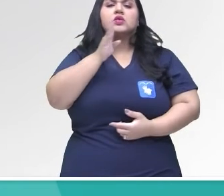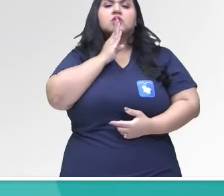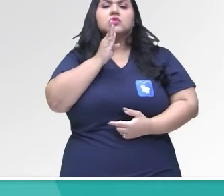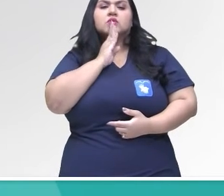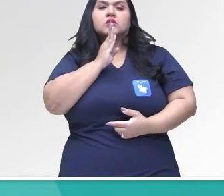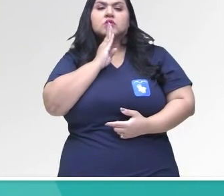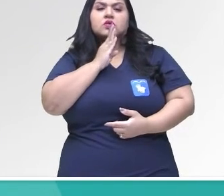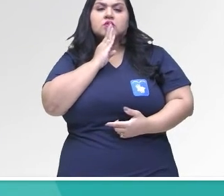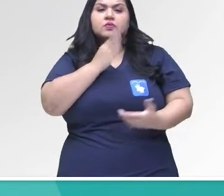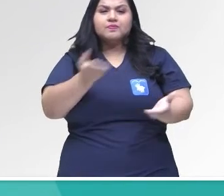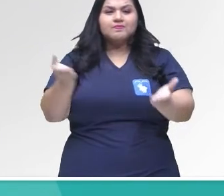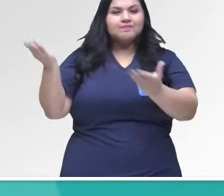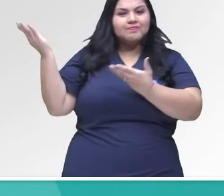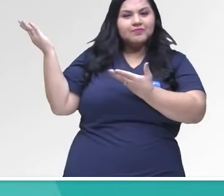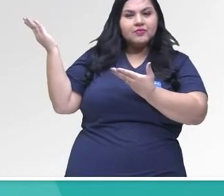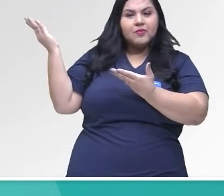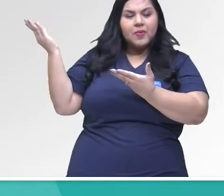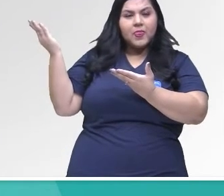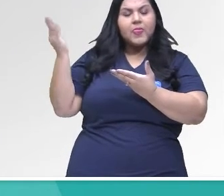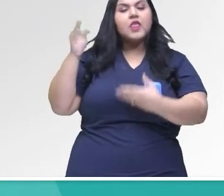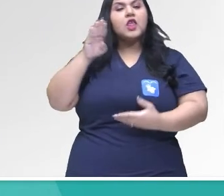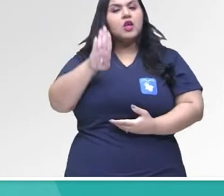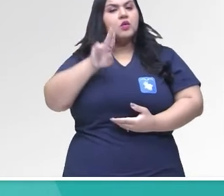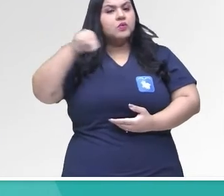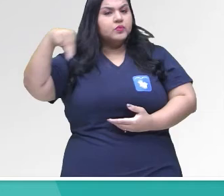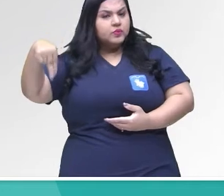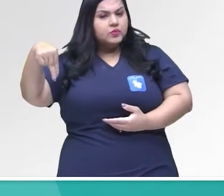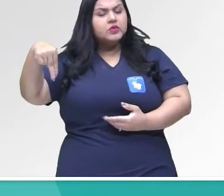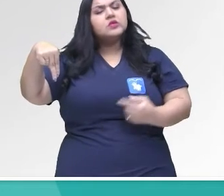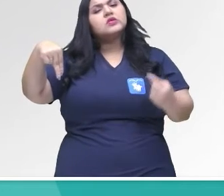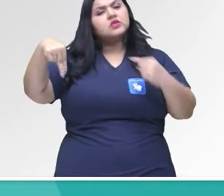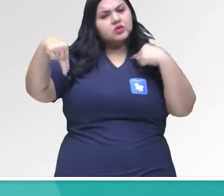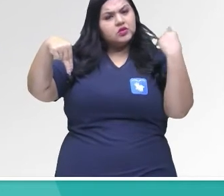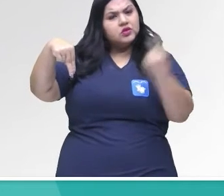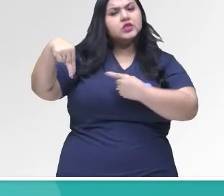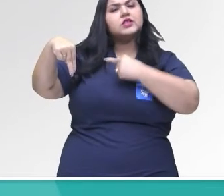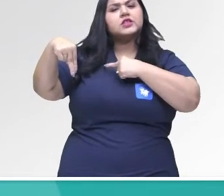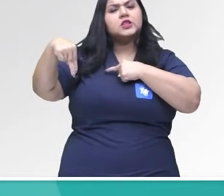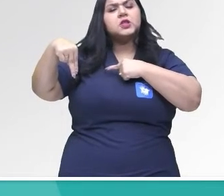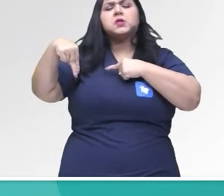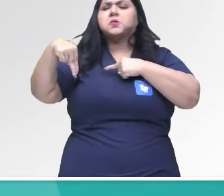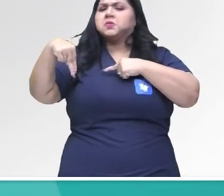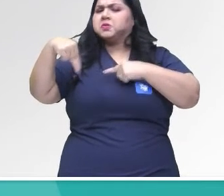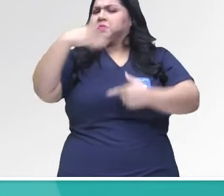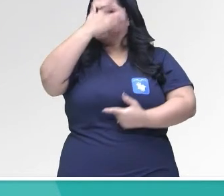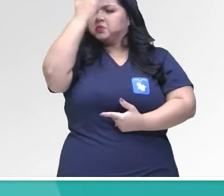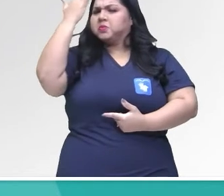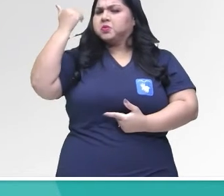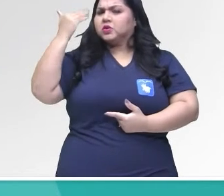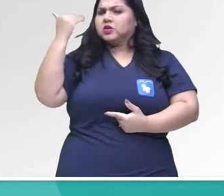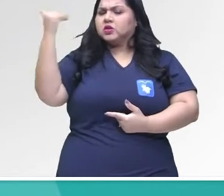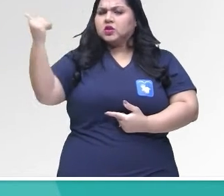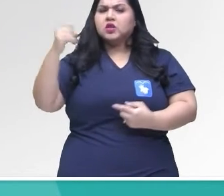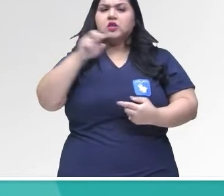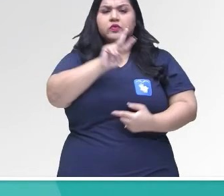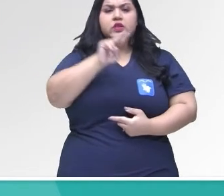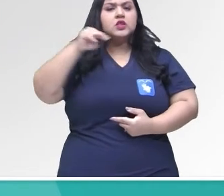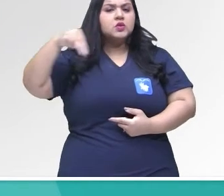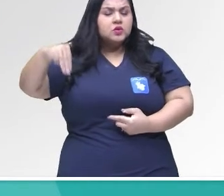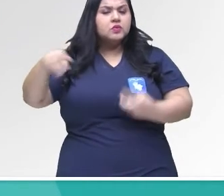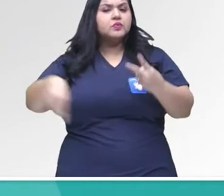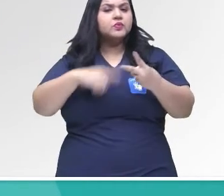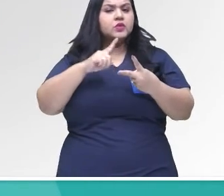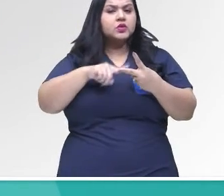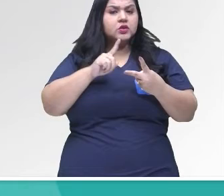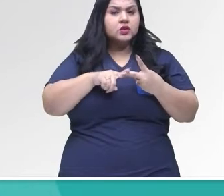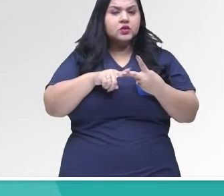é chamado de bossa nova. A bossa nova que nós temos aí, os grandes mestres que nós temos aí, Vinícius de Moraes, gravem